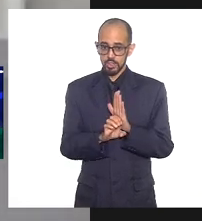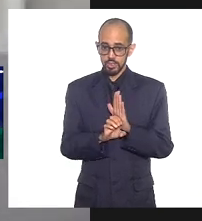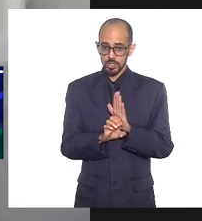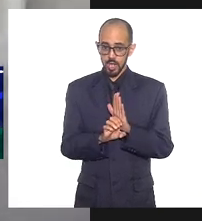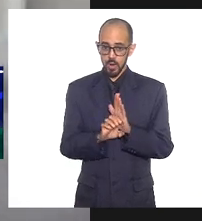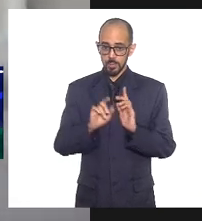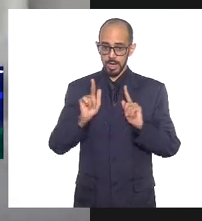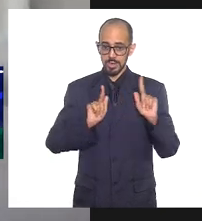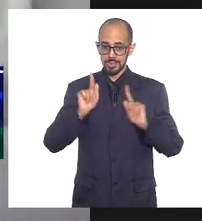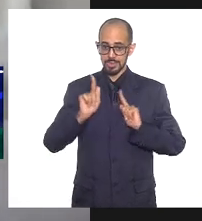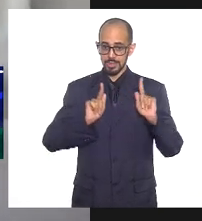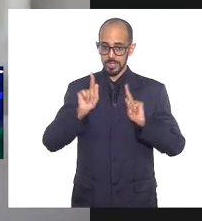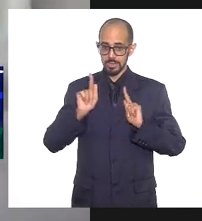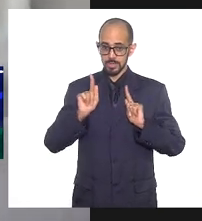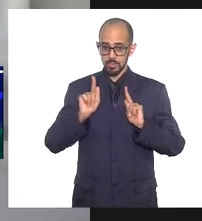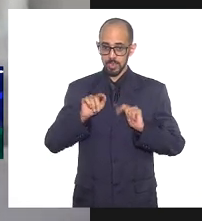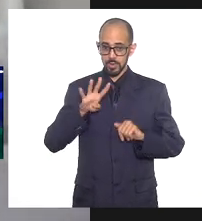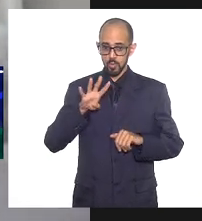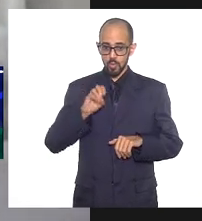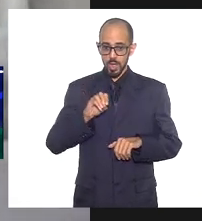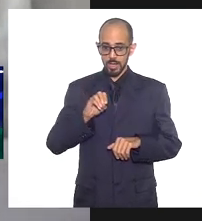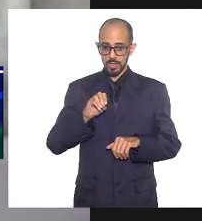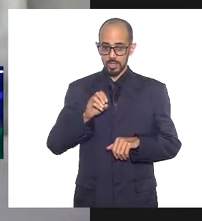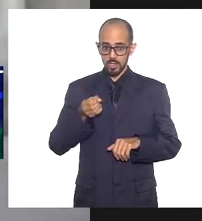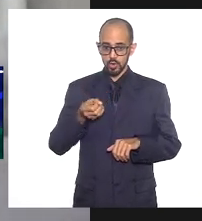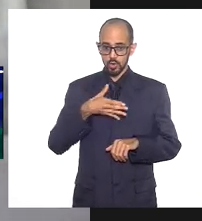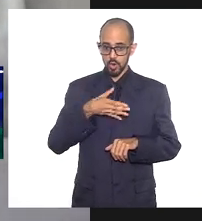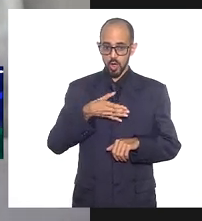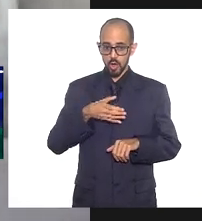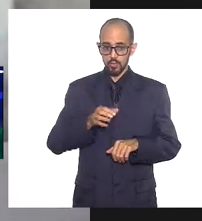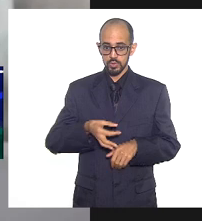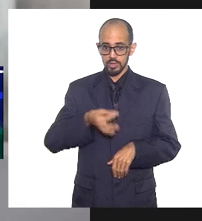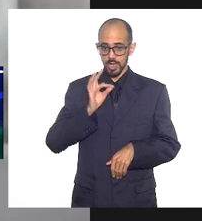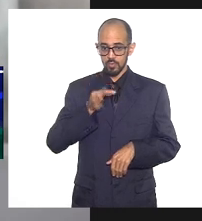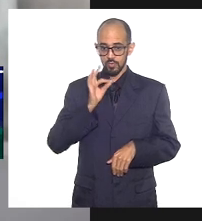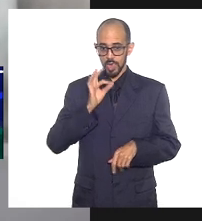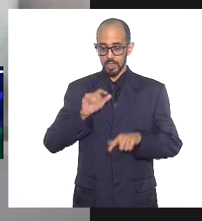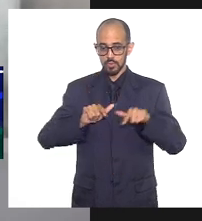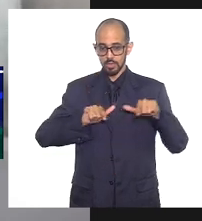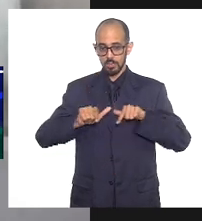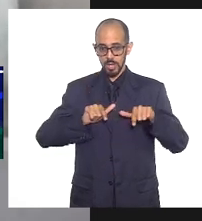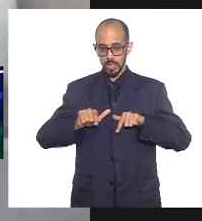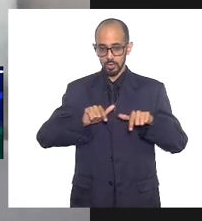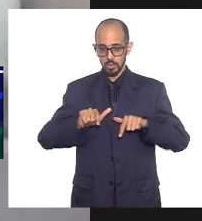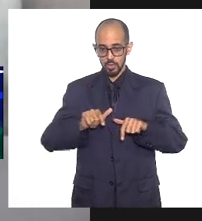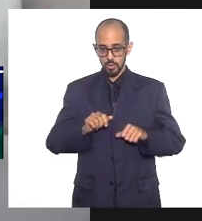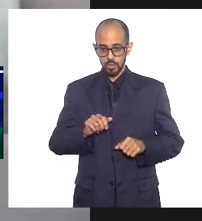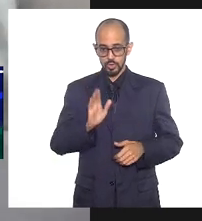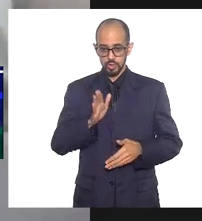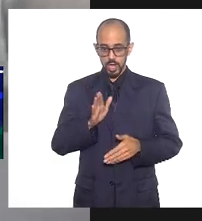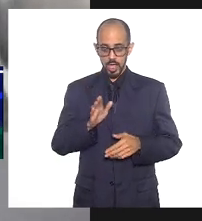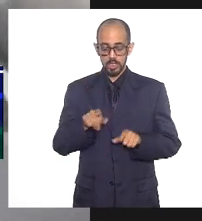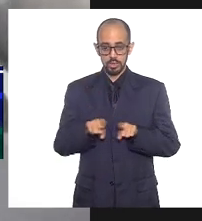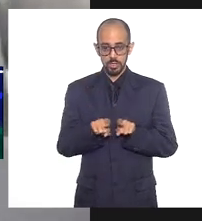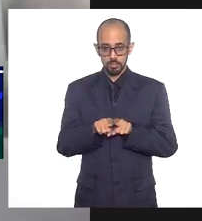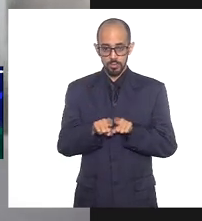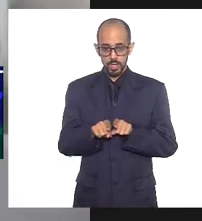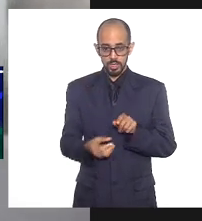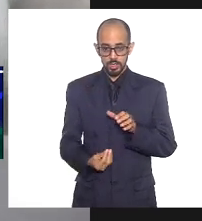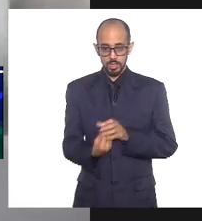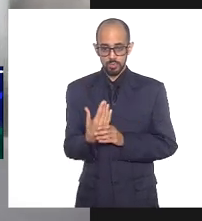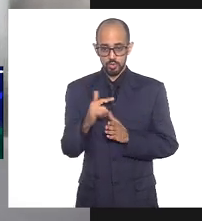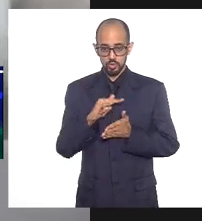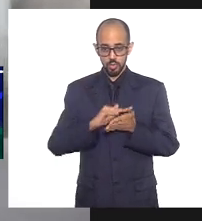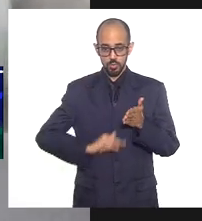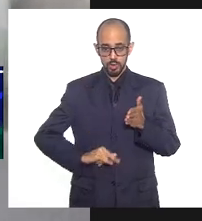licitação para 40 novos cafés do trabalhador inclusive já oficiamos senhor presidente todos